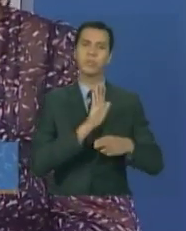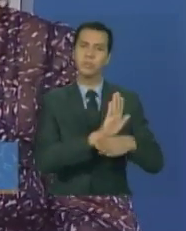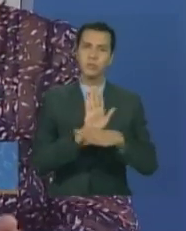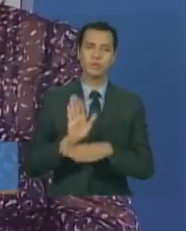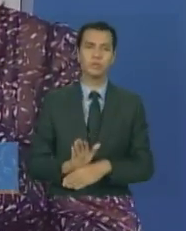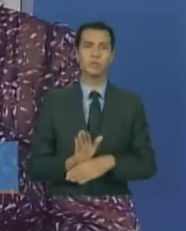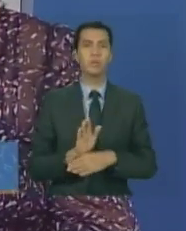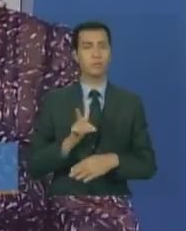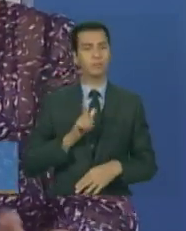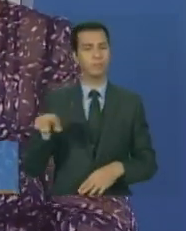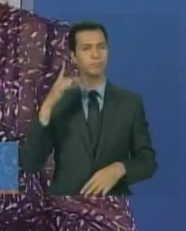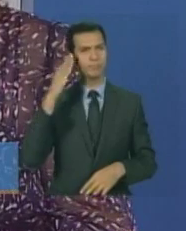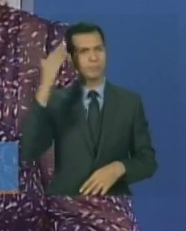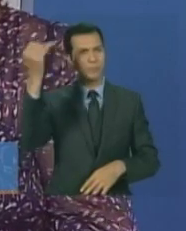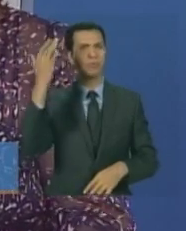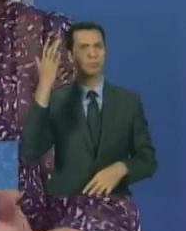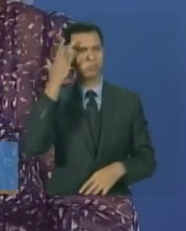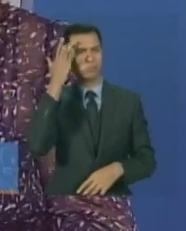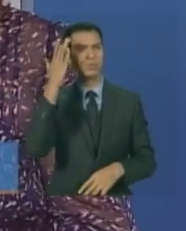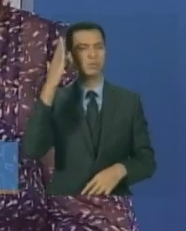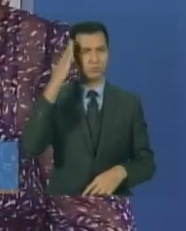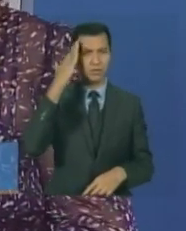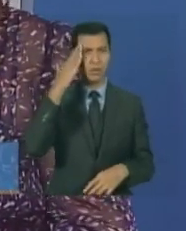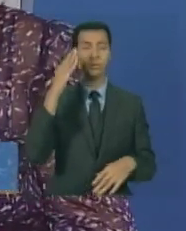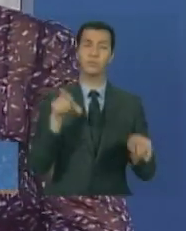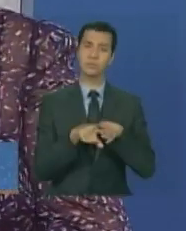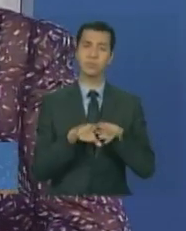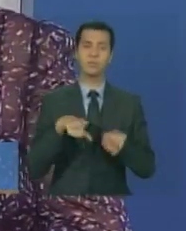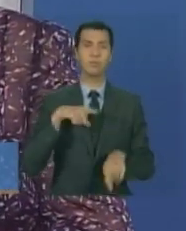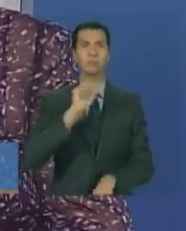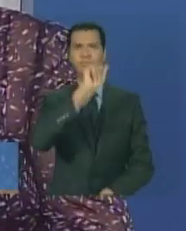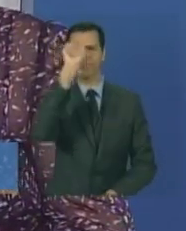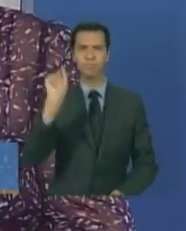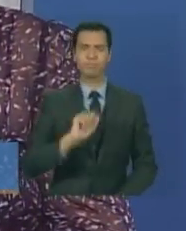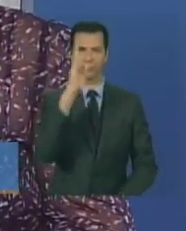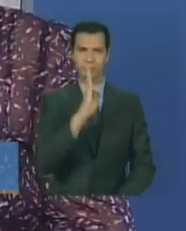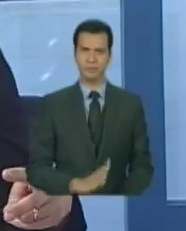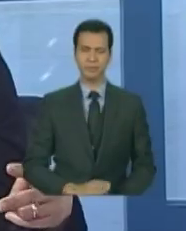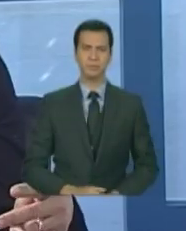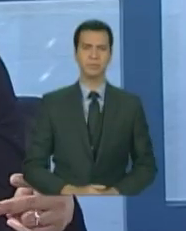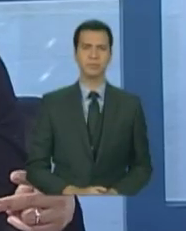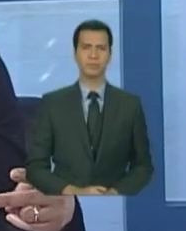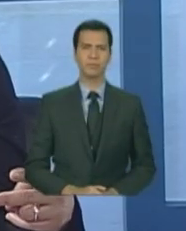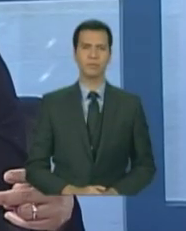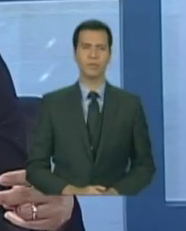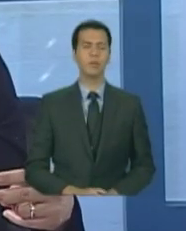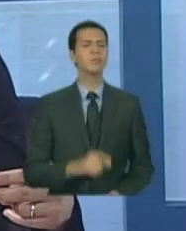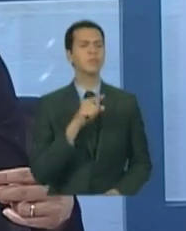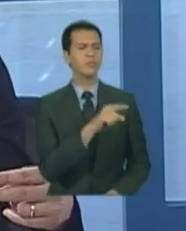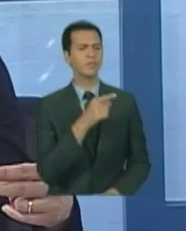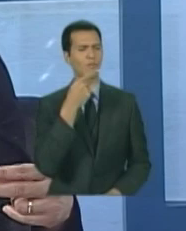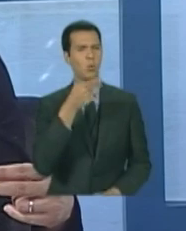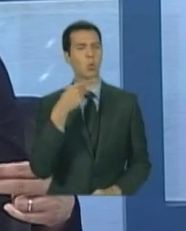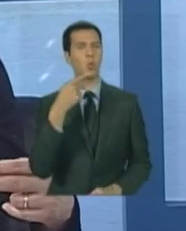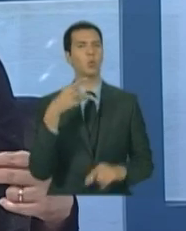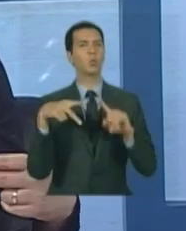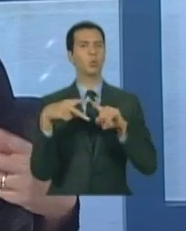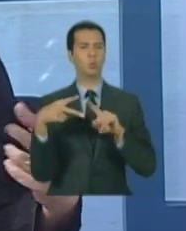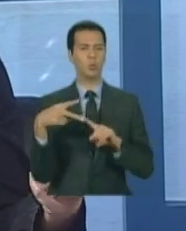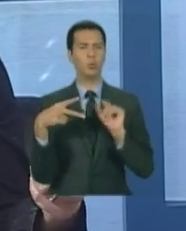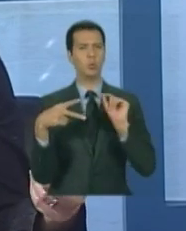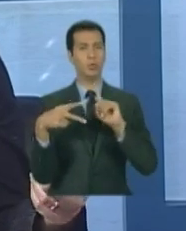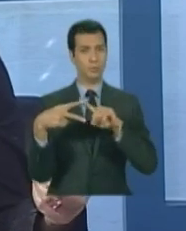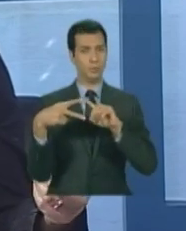sua perspectiva, na sua capilaridade em todo o território nacional. Pois é, a senhora disse duas coisas. Primeiro, que essa questão